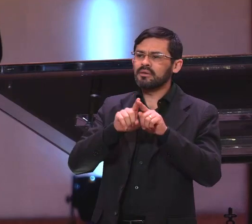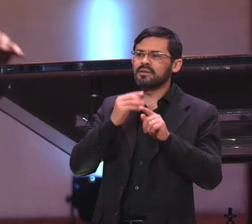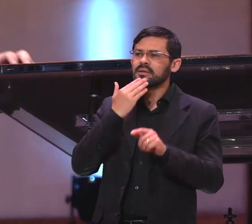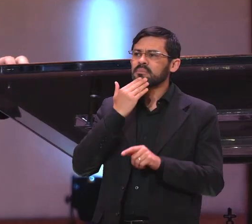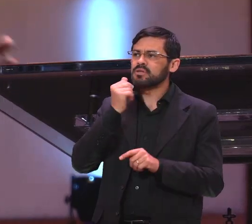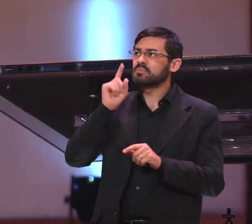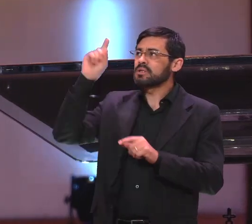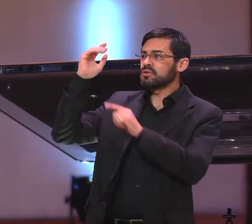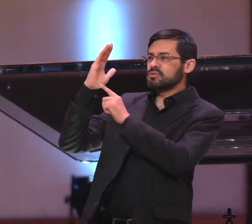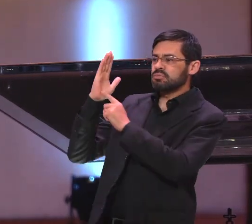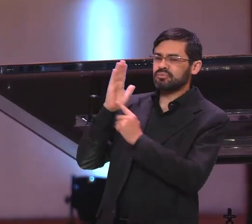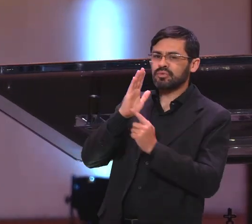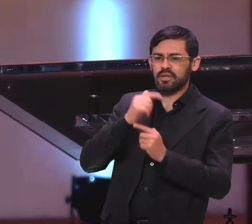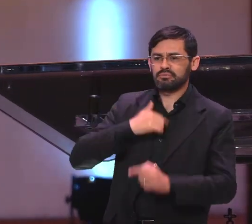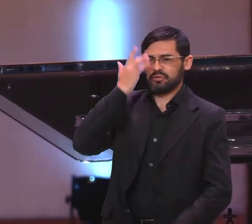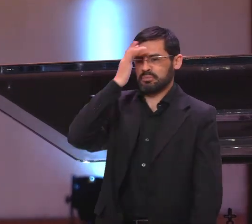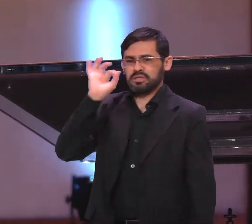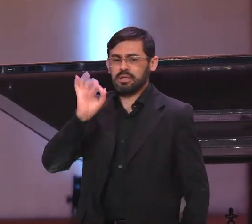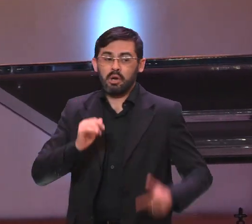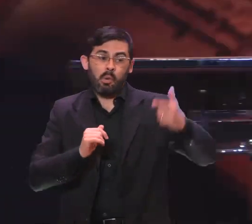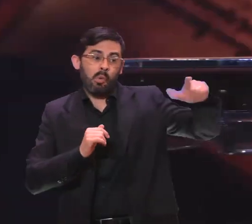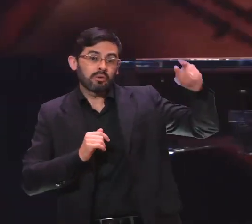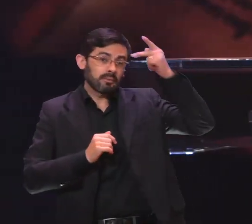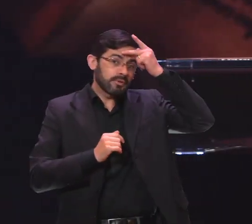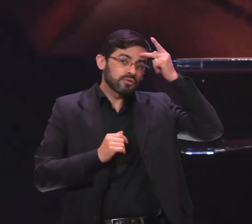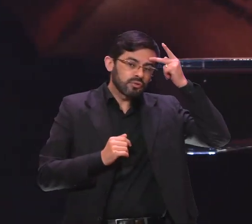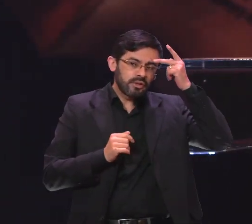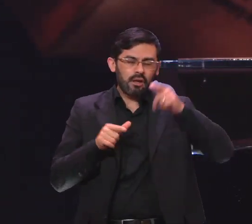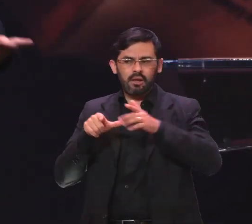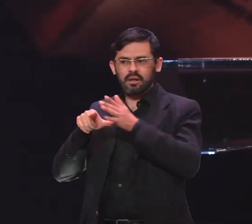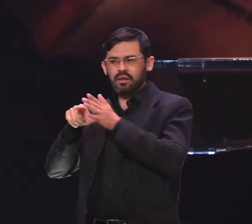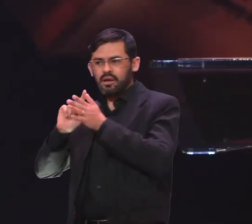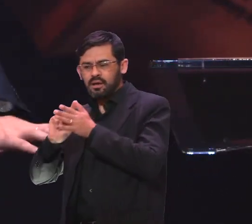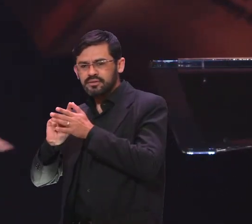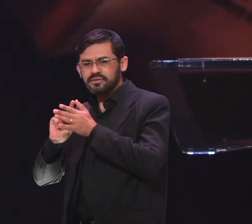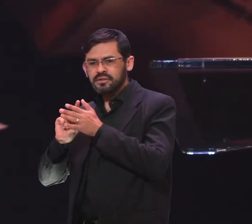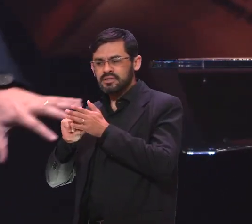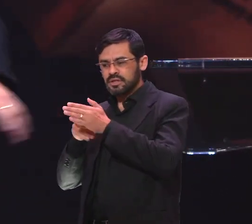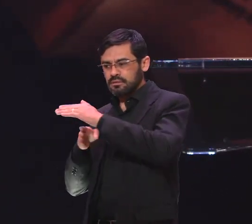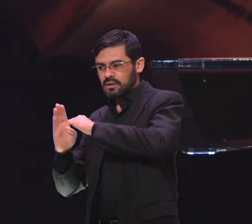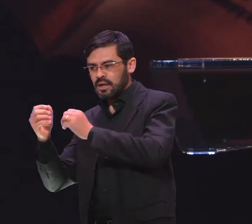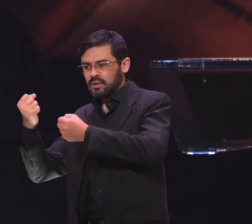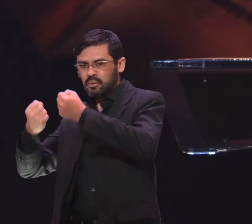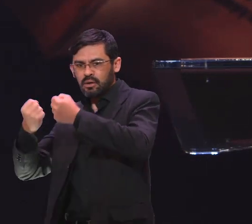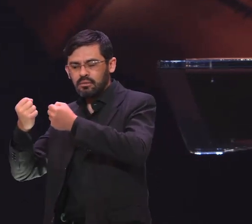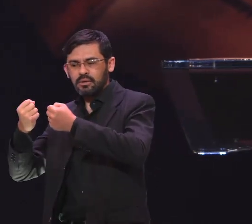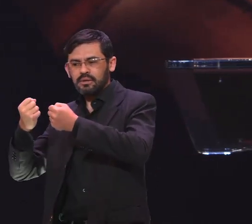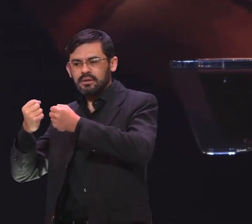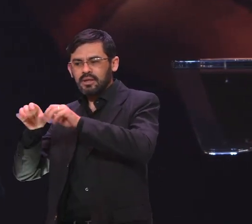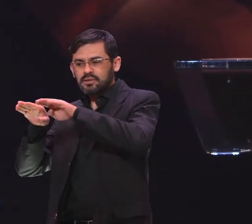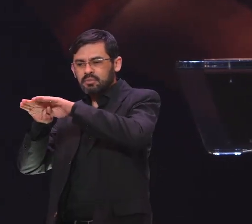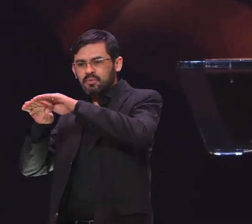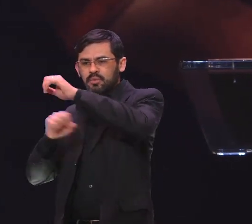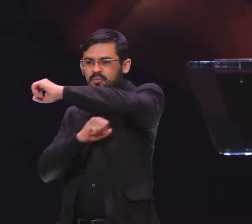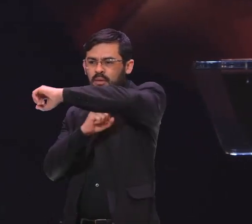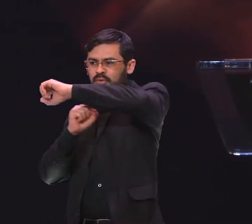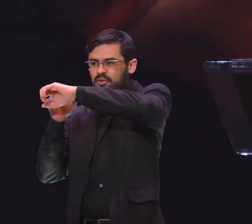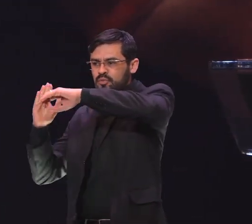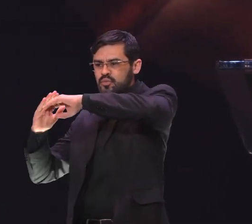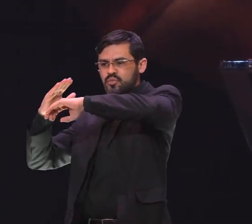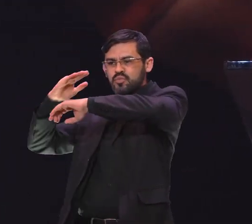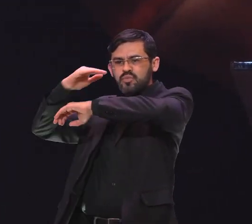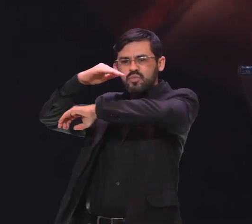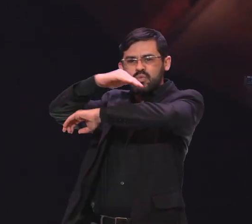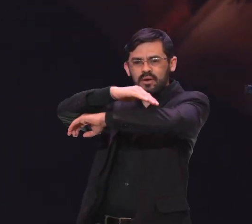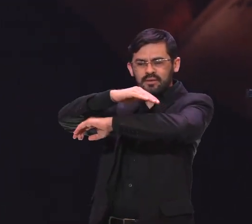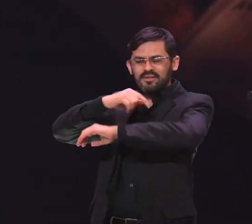um sinal para Deus. Eu não sabia de nada disso. Antes de entrar no carro, tem uma pontezinha lá, que a gente corre uma água ali,